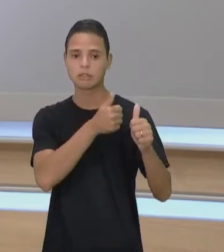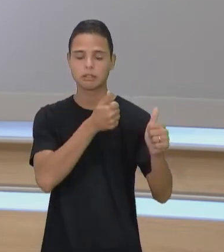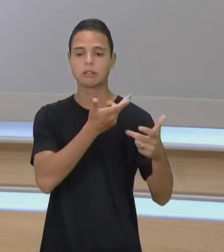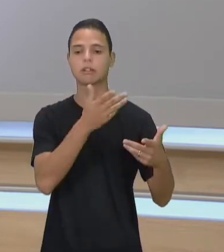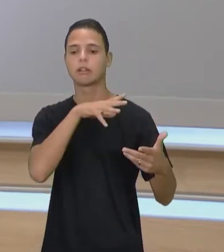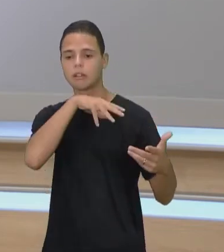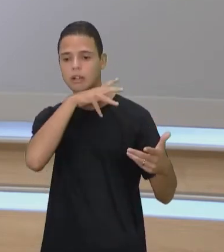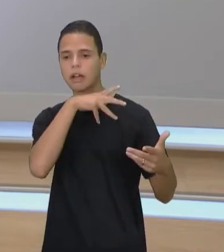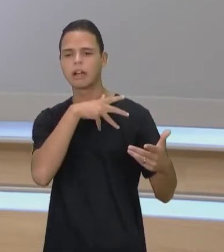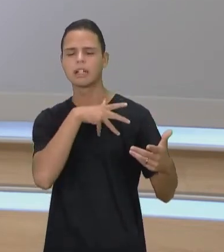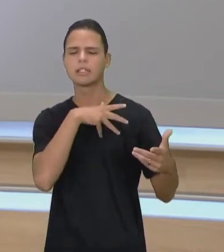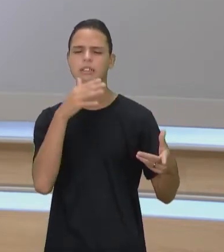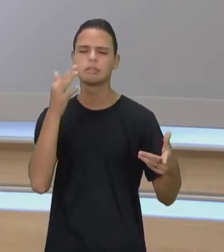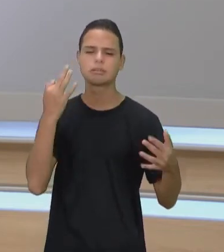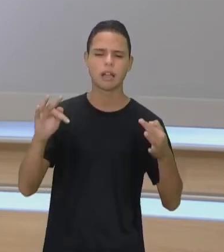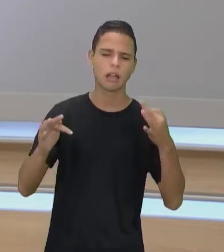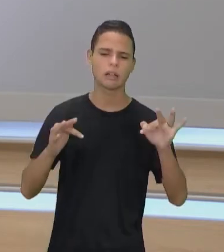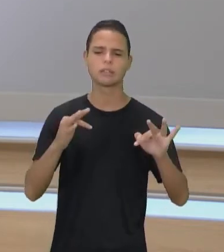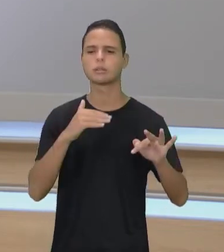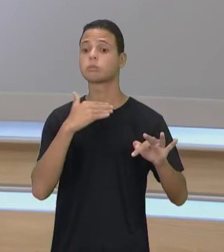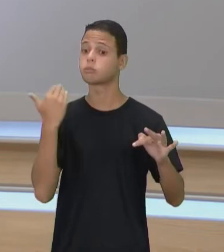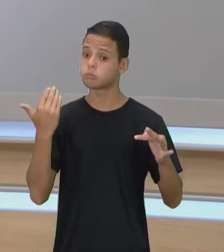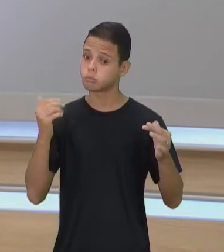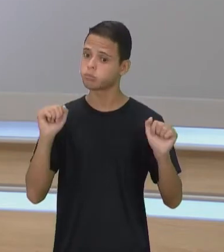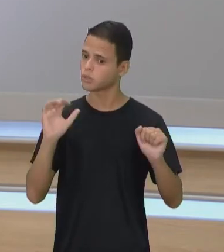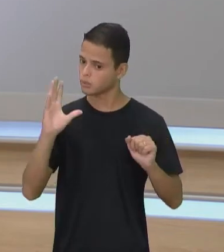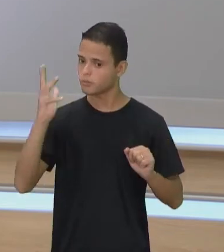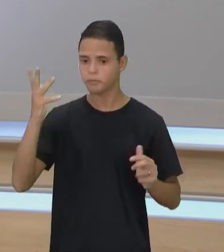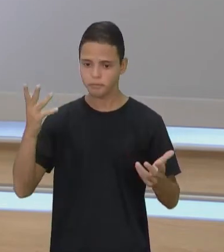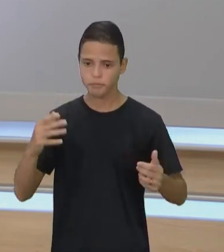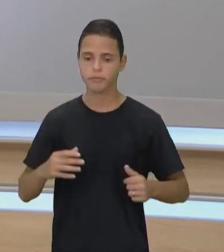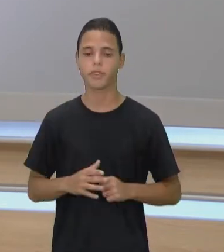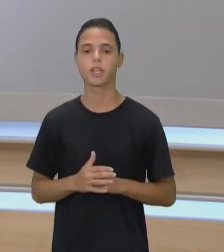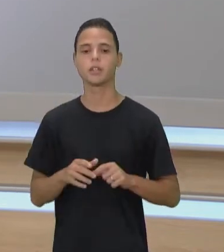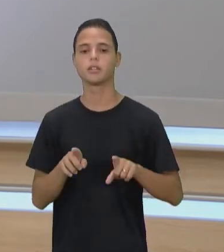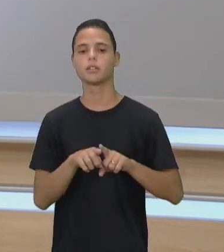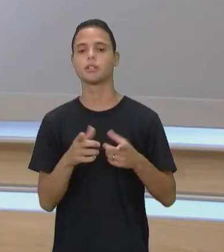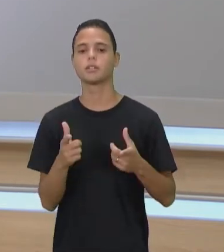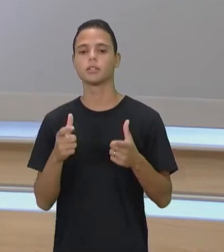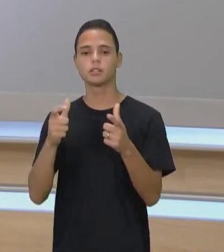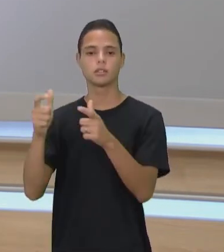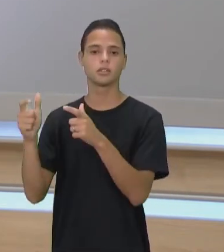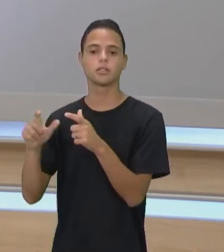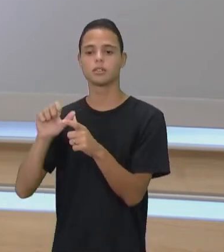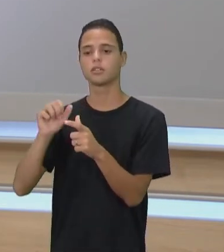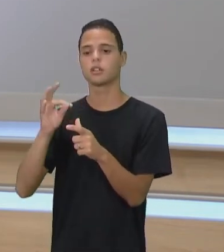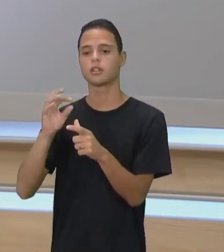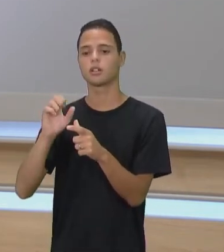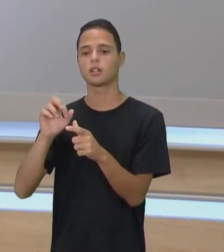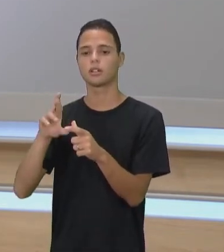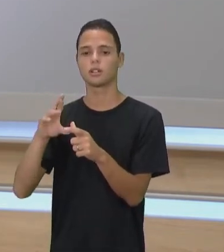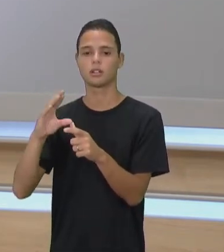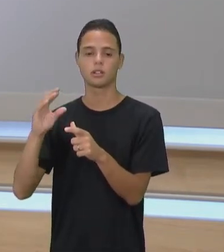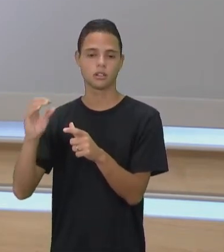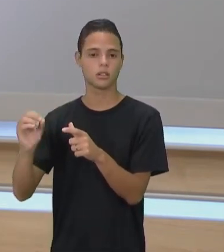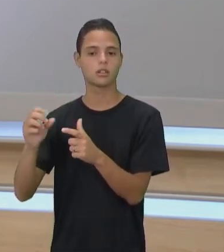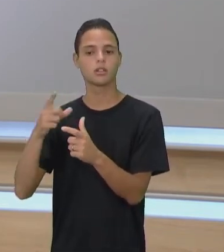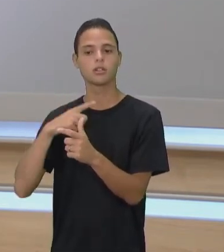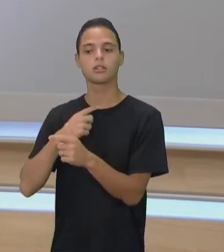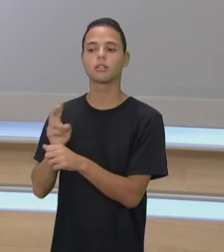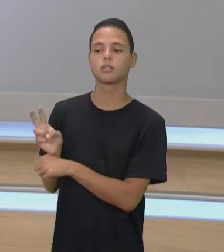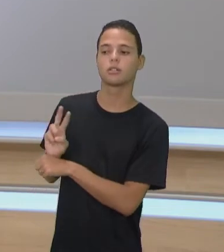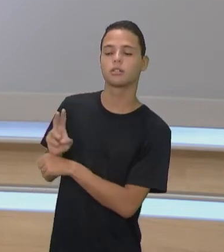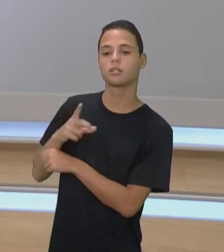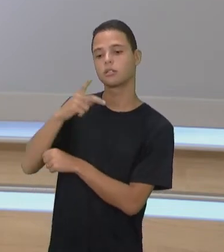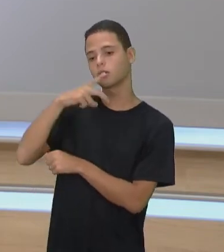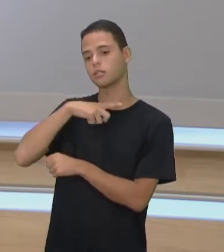enfim, tem vários outros riscos. Além de que esses aterros, eles obrigatoriamente são monitorados. Então, existem